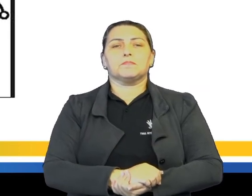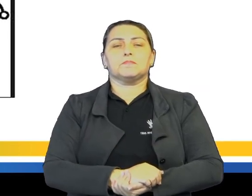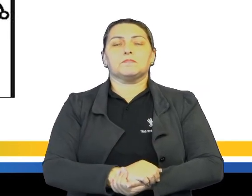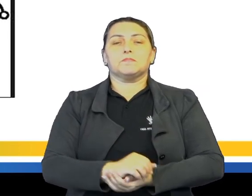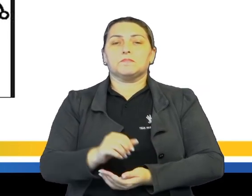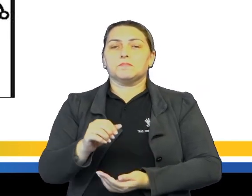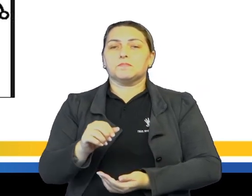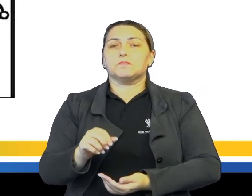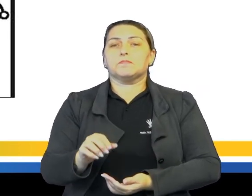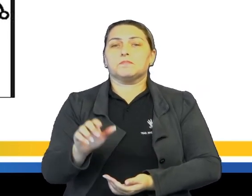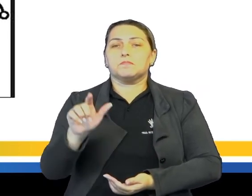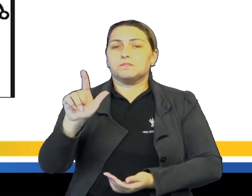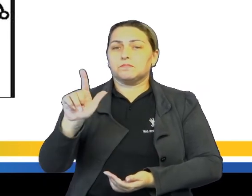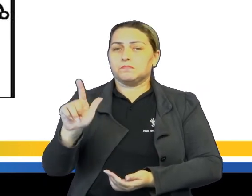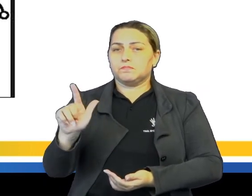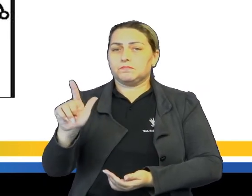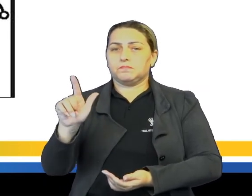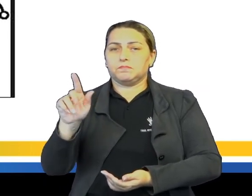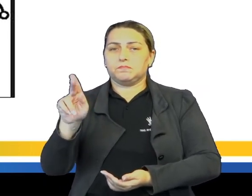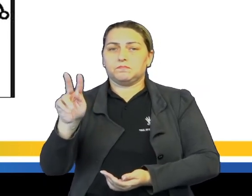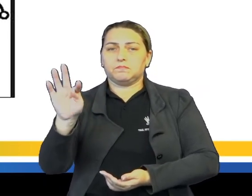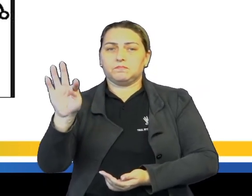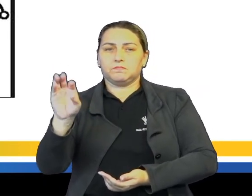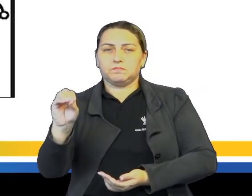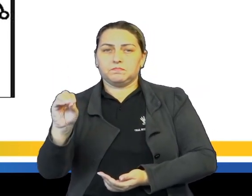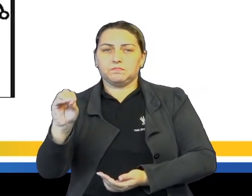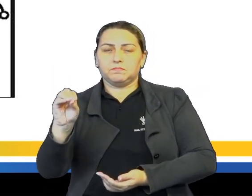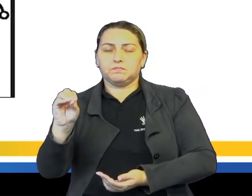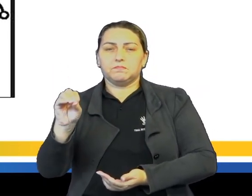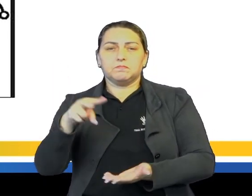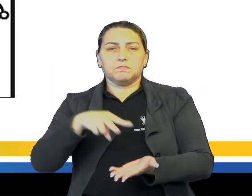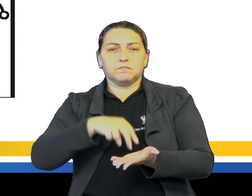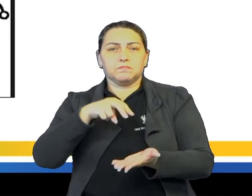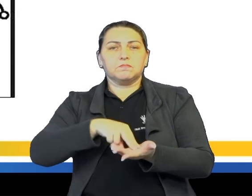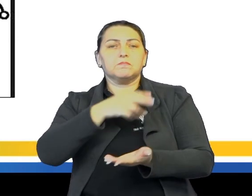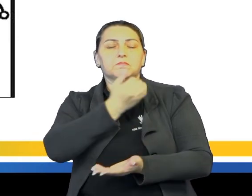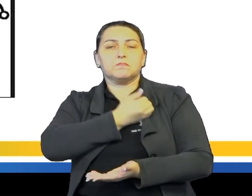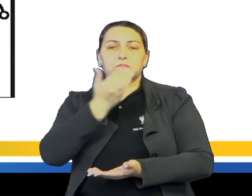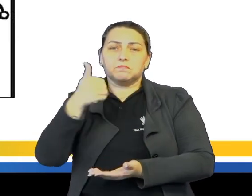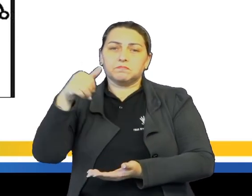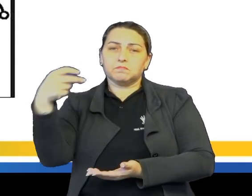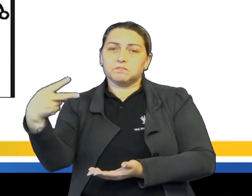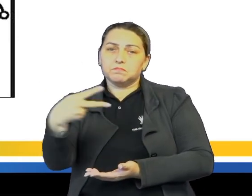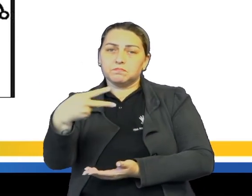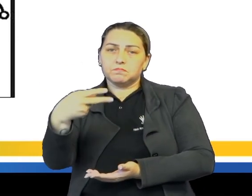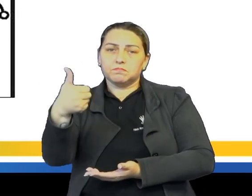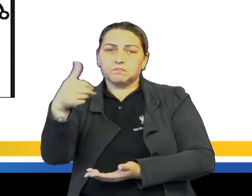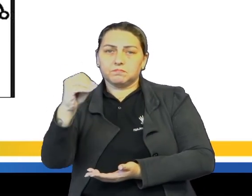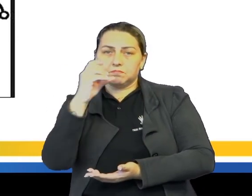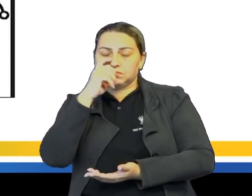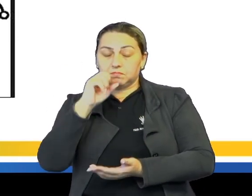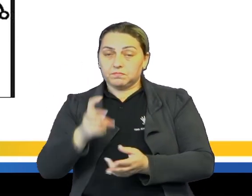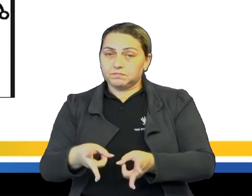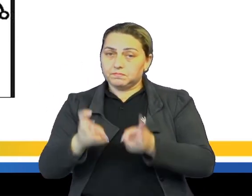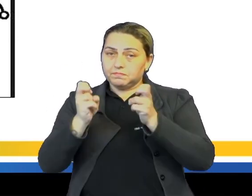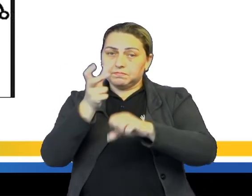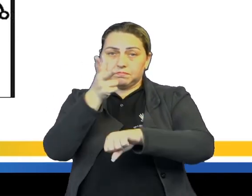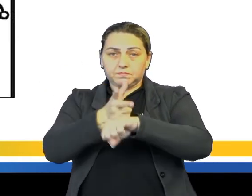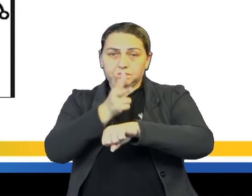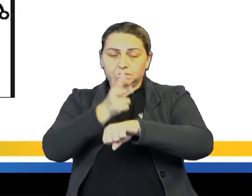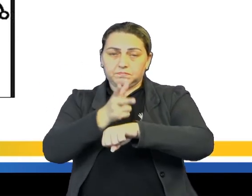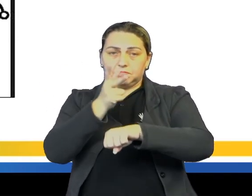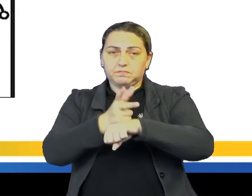pares. Vamos à próxima afirmação. Guto, ele pulou nos números maiores que 10. Percebemos aí no vídeo